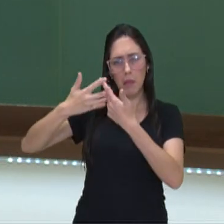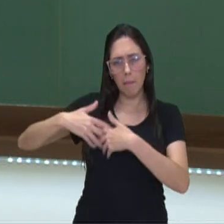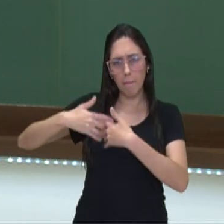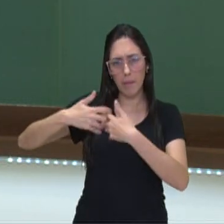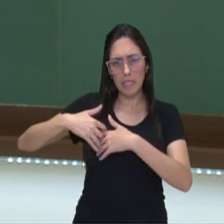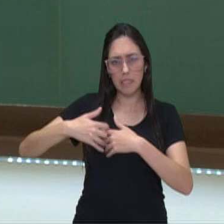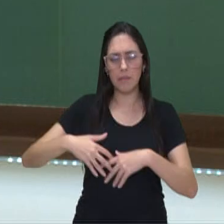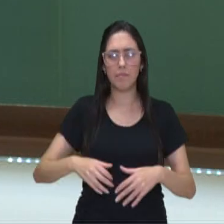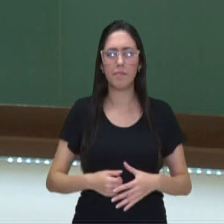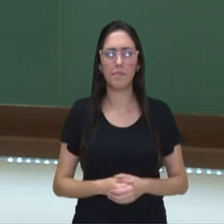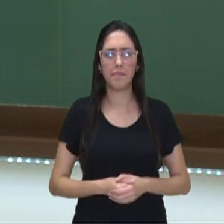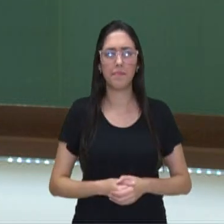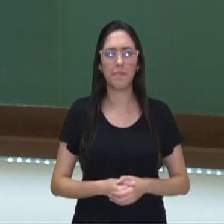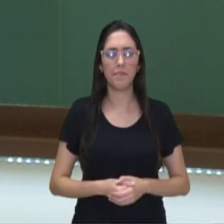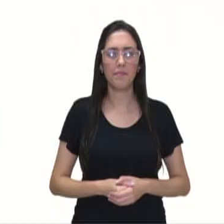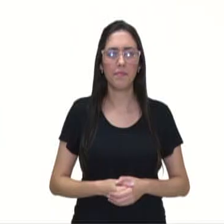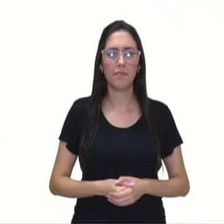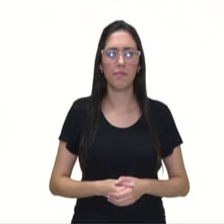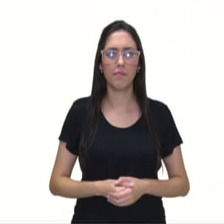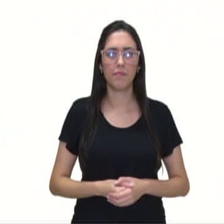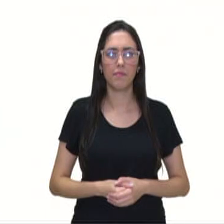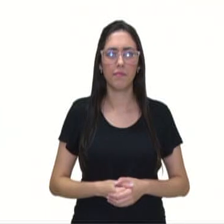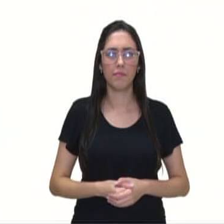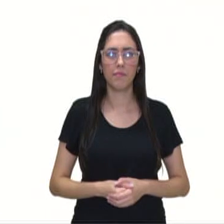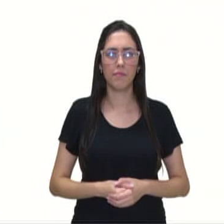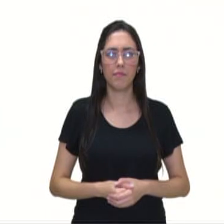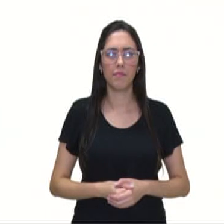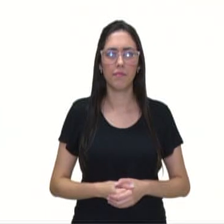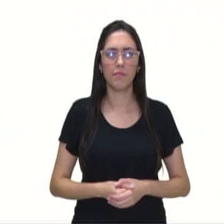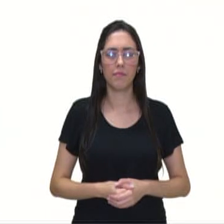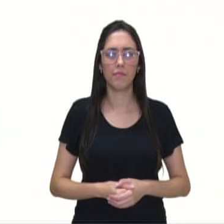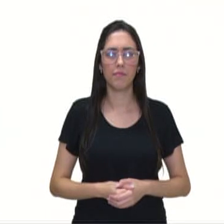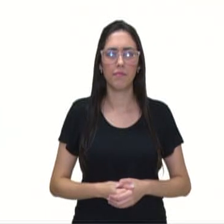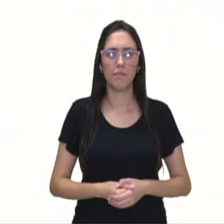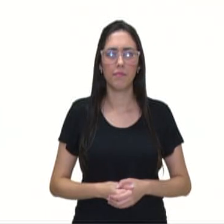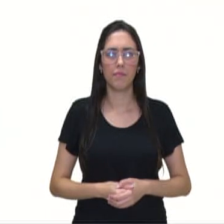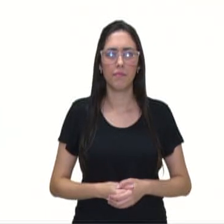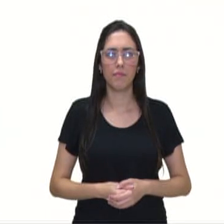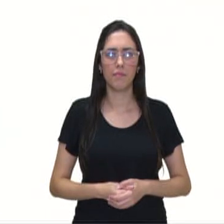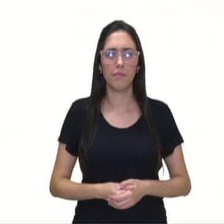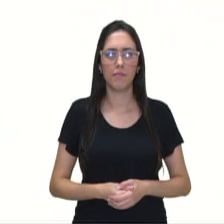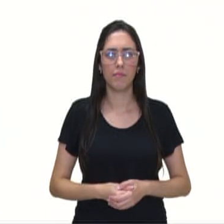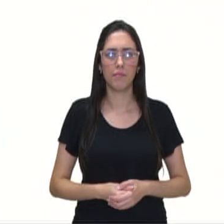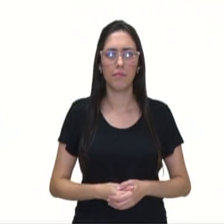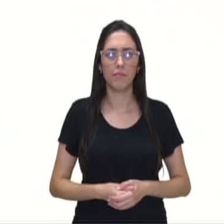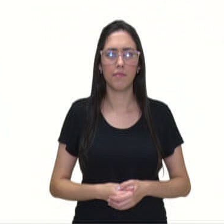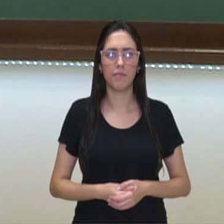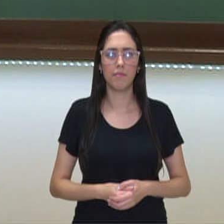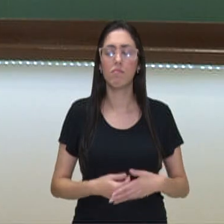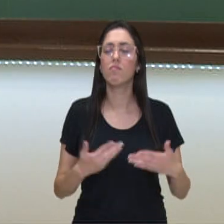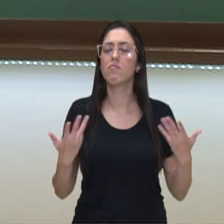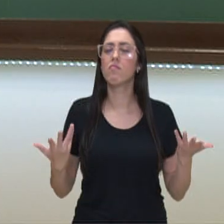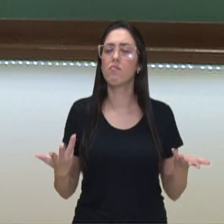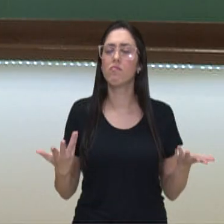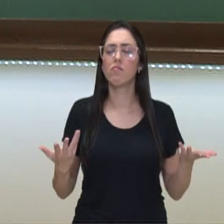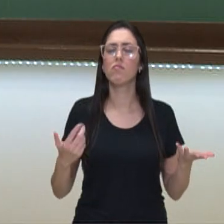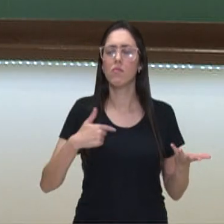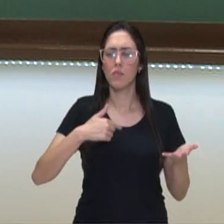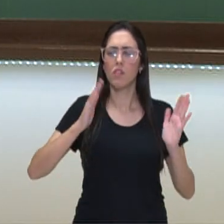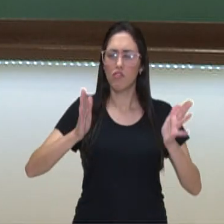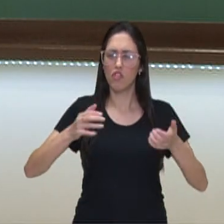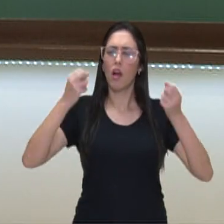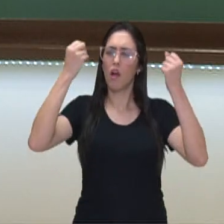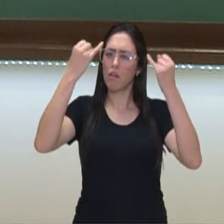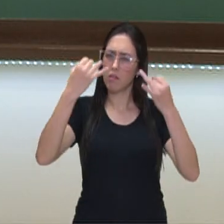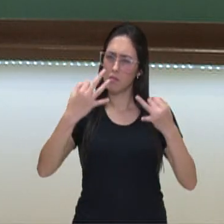assunto. In your opinion, why has English developed as a world language? E aí, mediante aquilo que a gente já